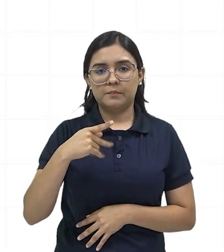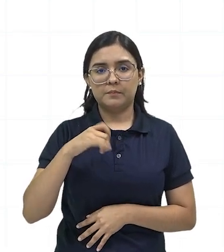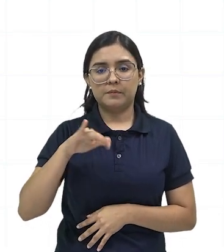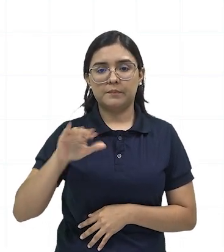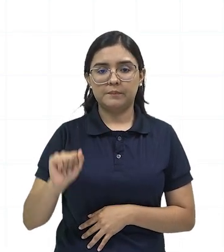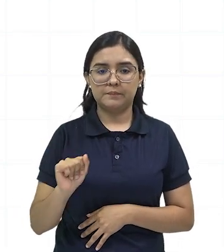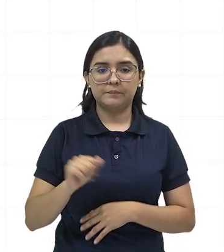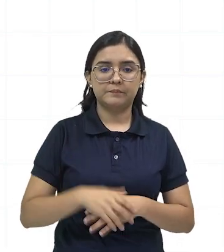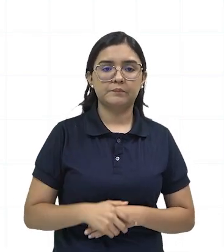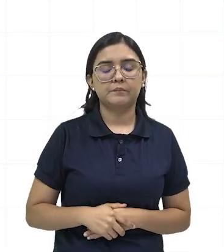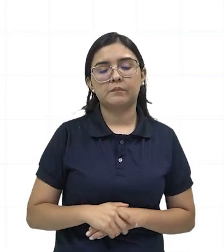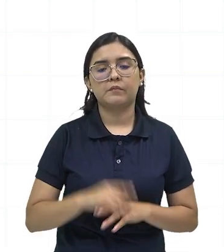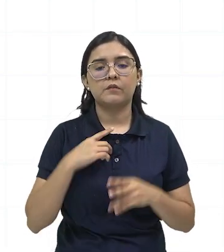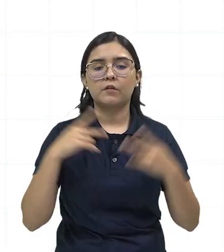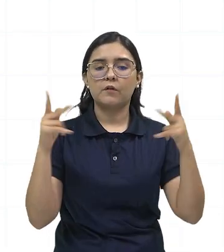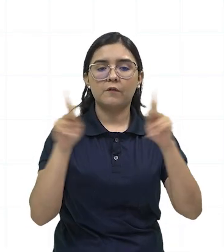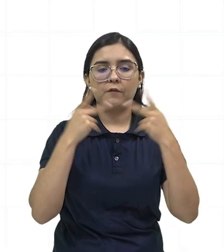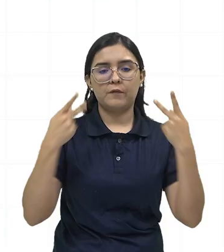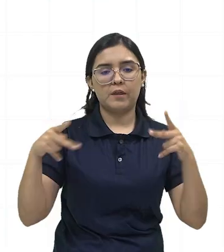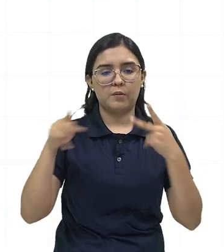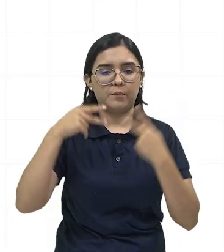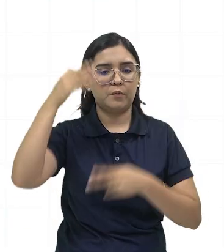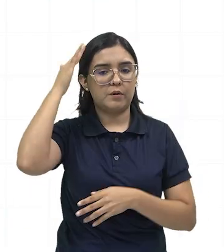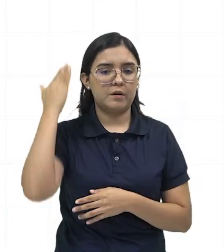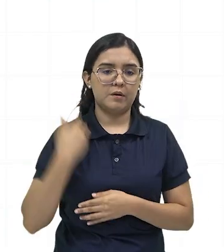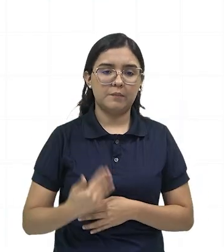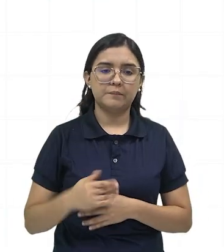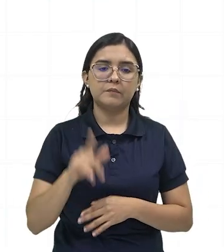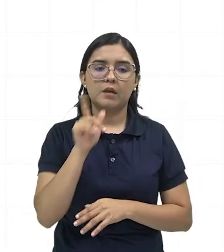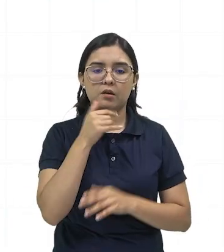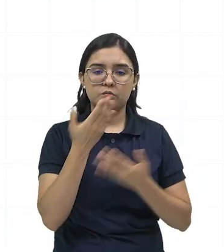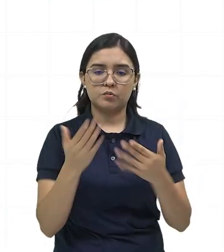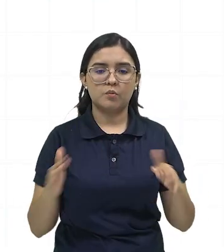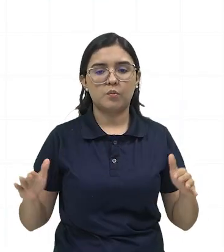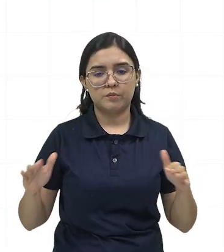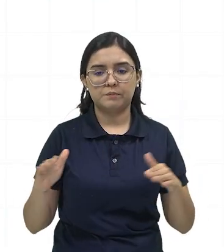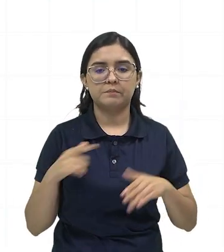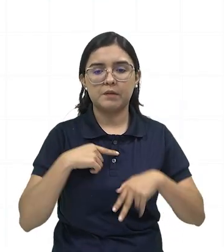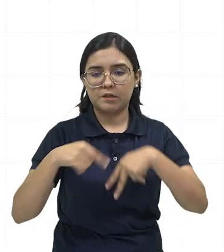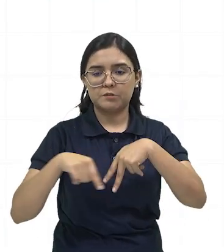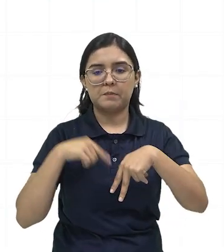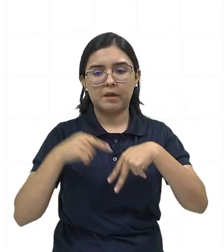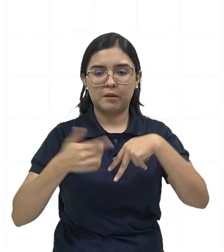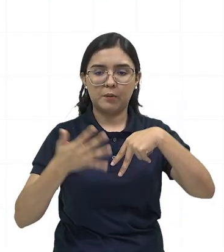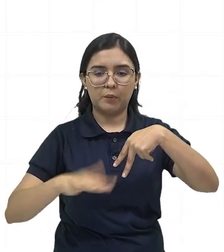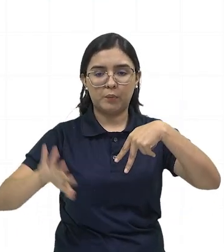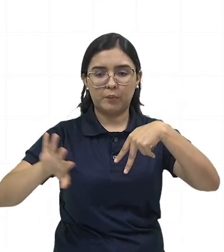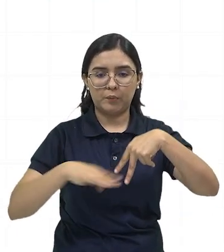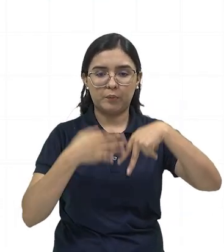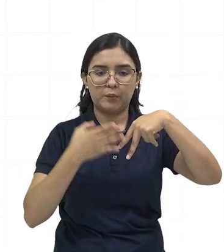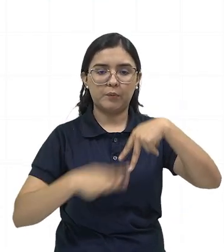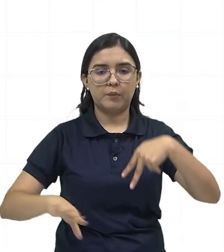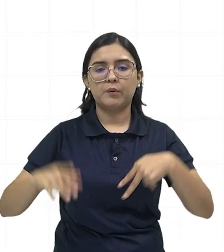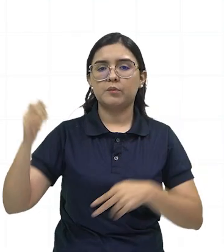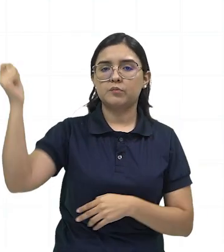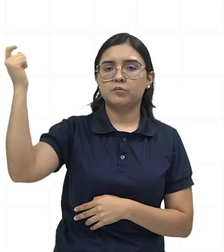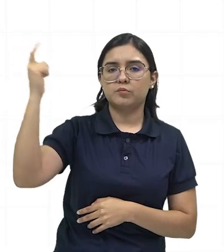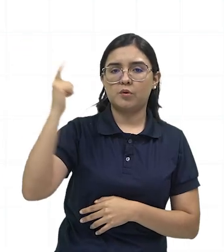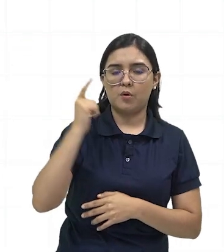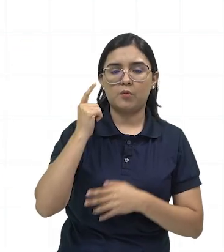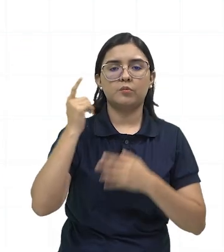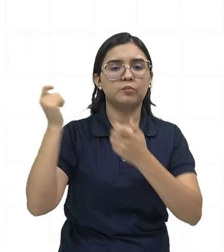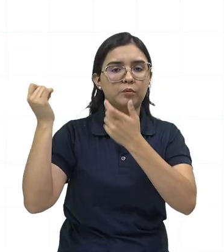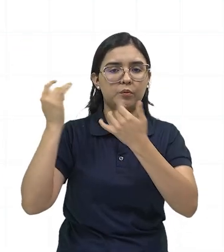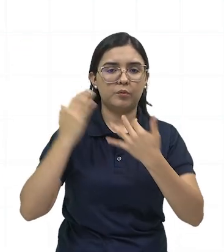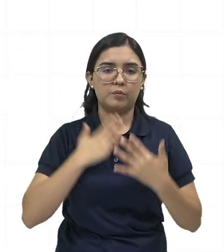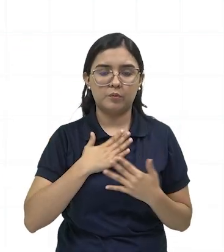O vento beija meus cabelos, as ondas lambem minhas pernas. O sol abraça o meu corpo,